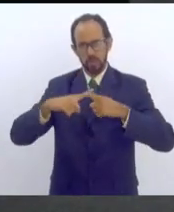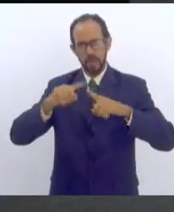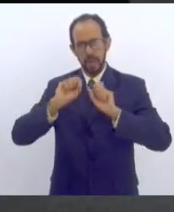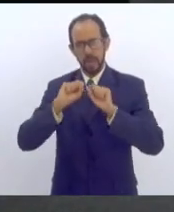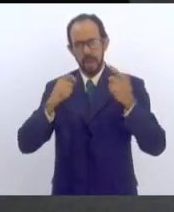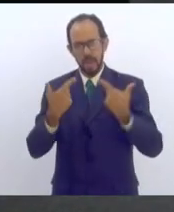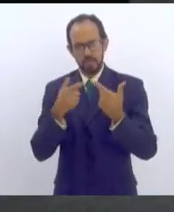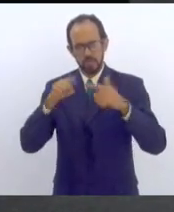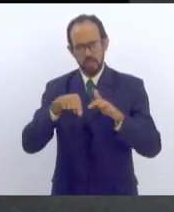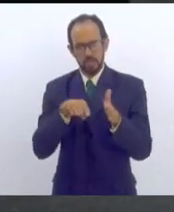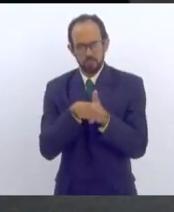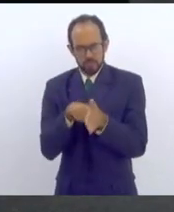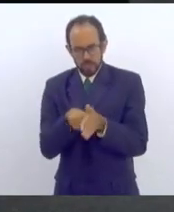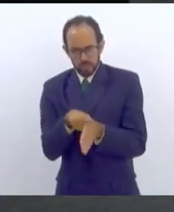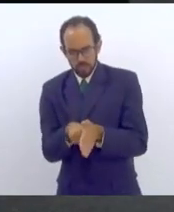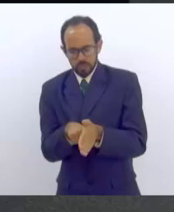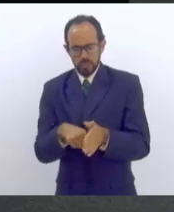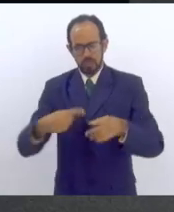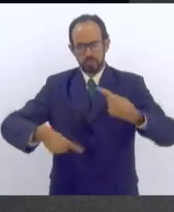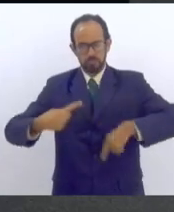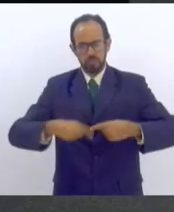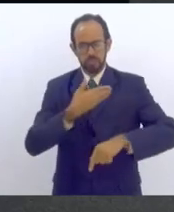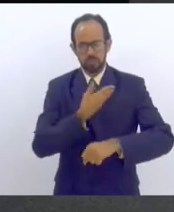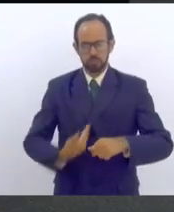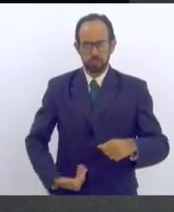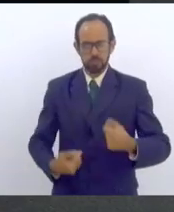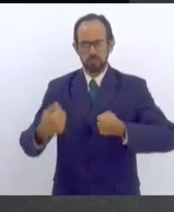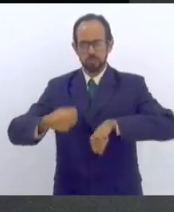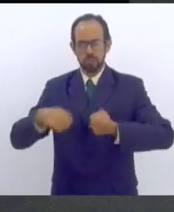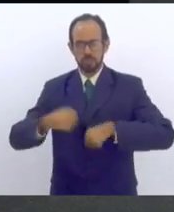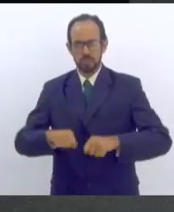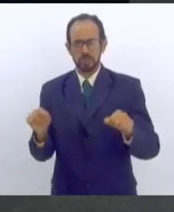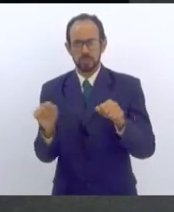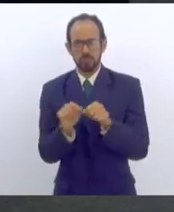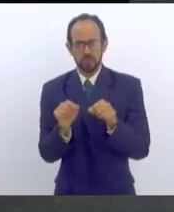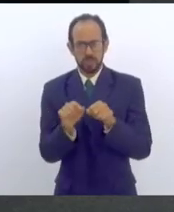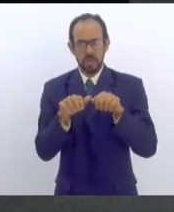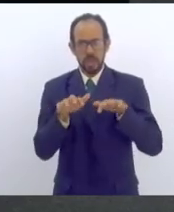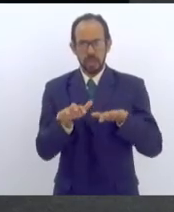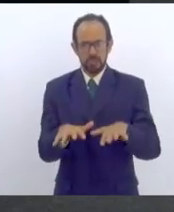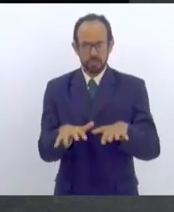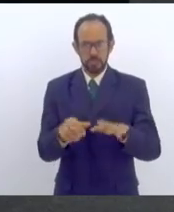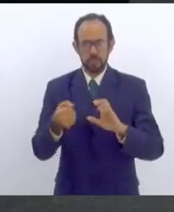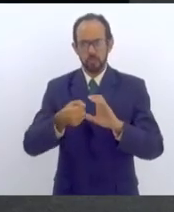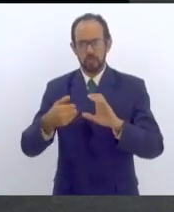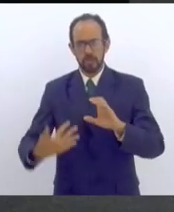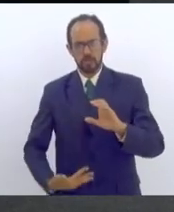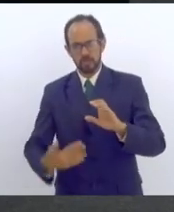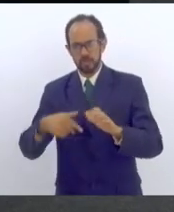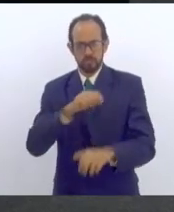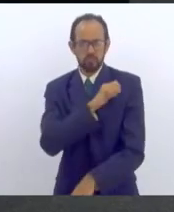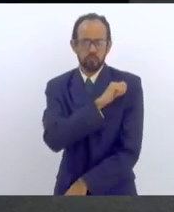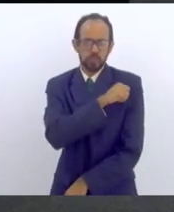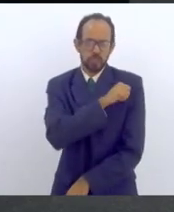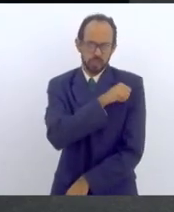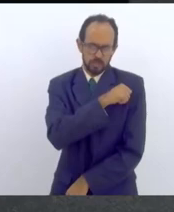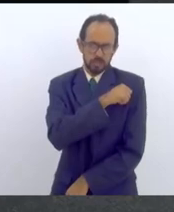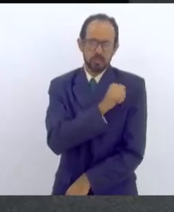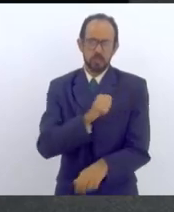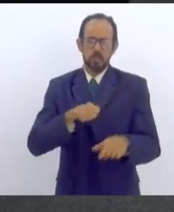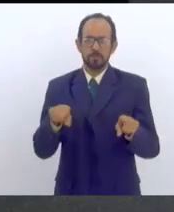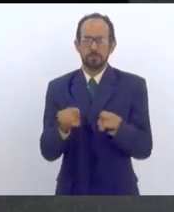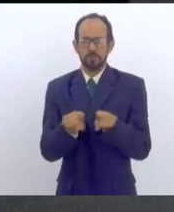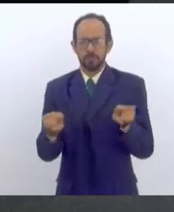das políticas públicas, deve exercer o seu perfil e o seu caráter de fiscalização,